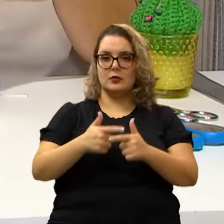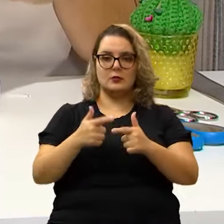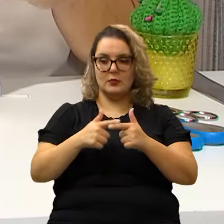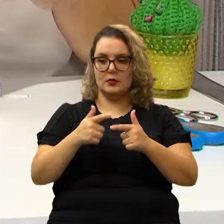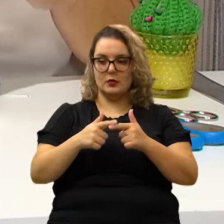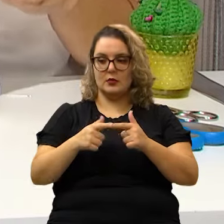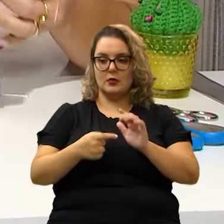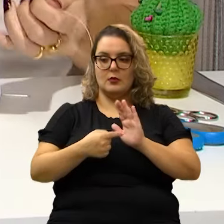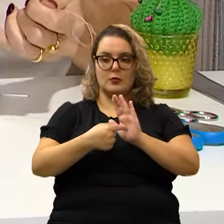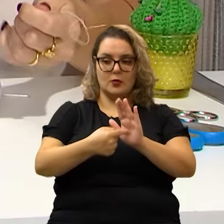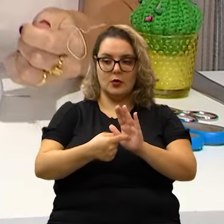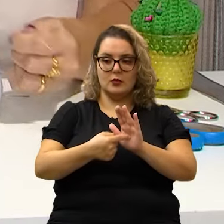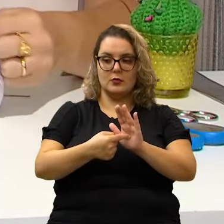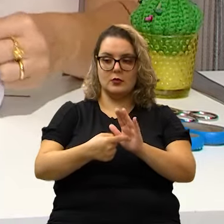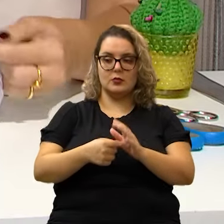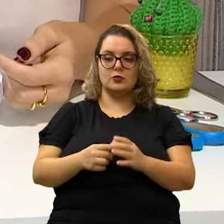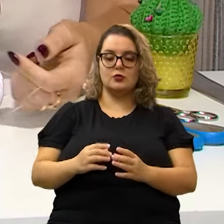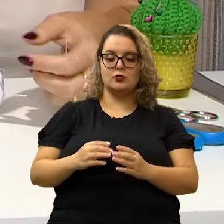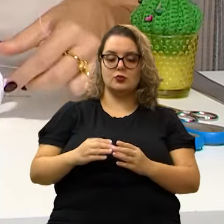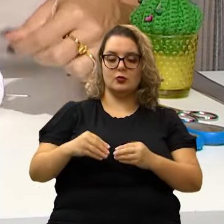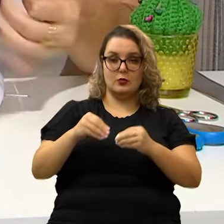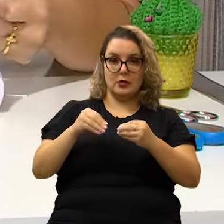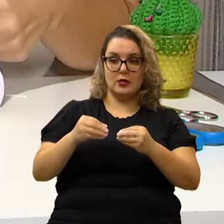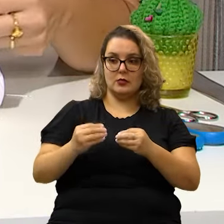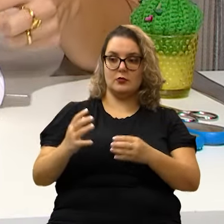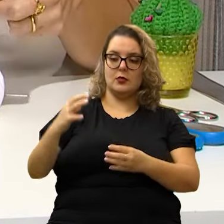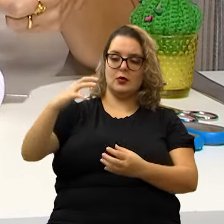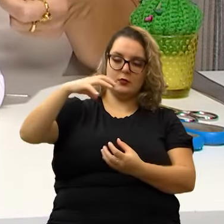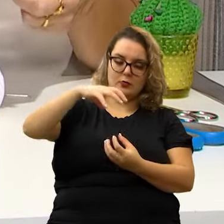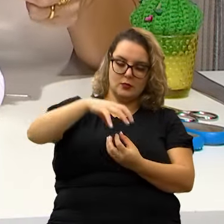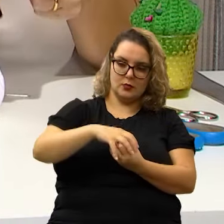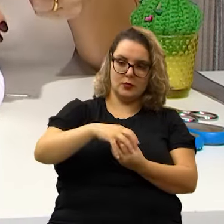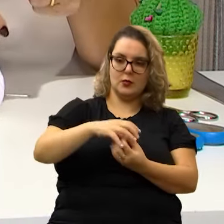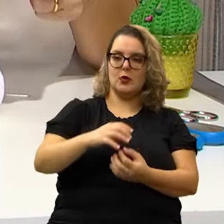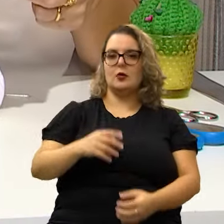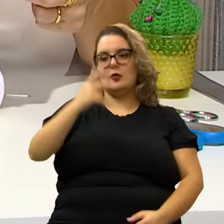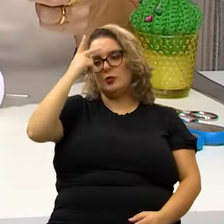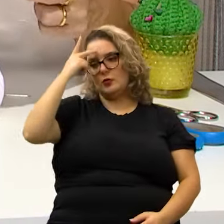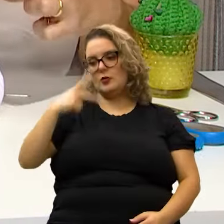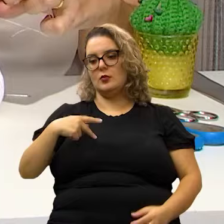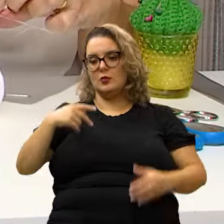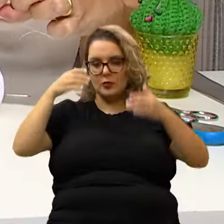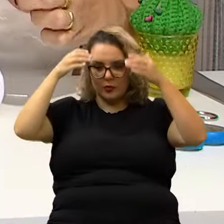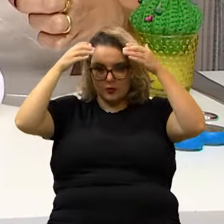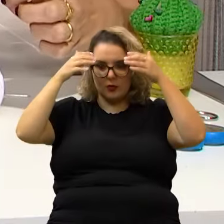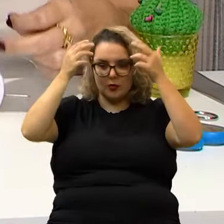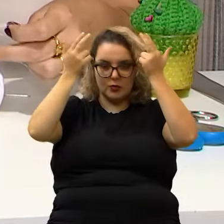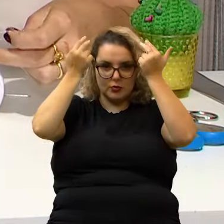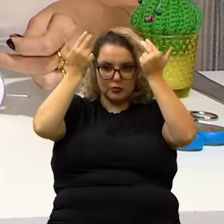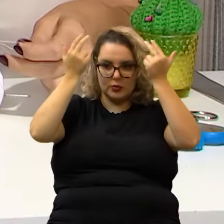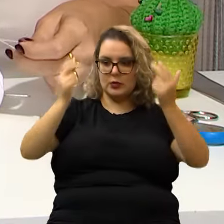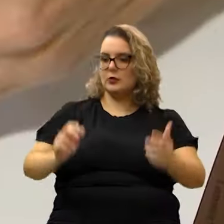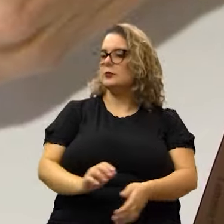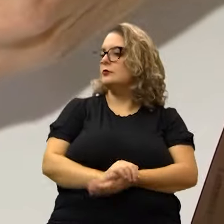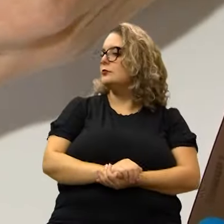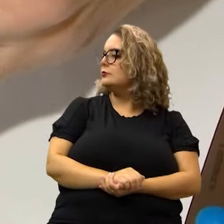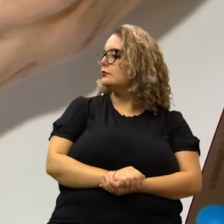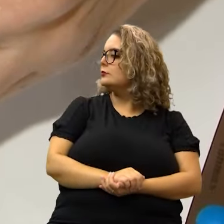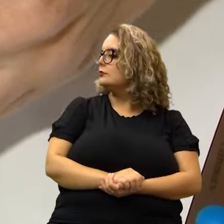ficou aparecendo a pontinha do saquinho, porque depois isso vai ser coberto com o próprio chapéuzinho do...